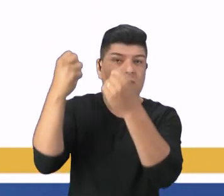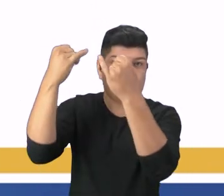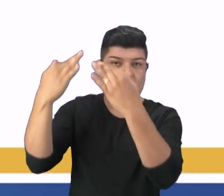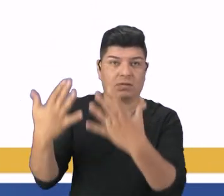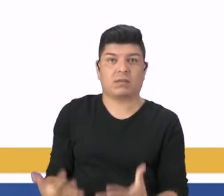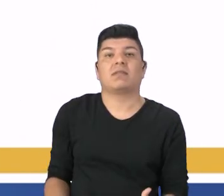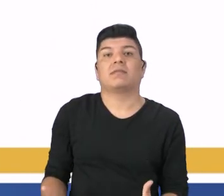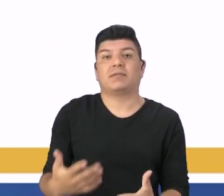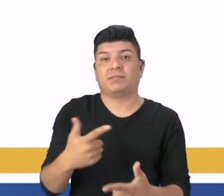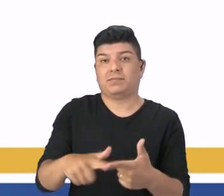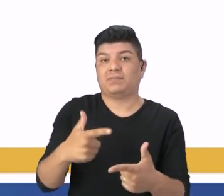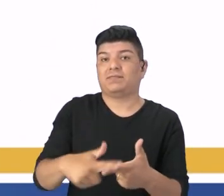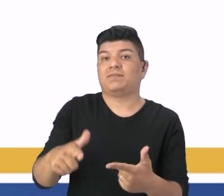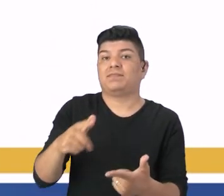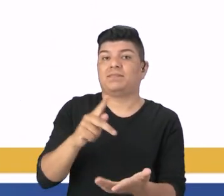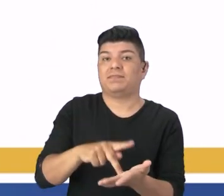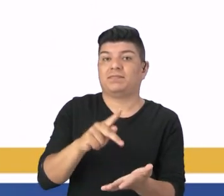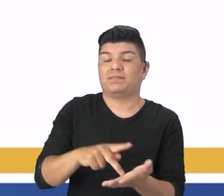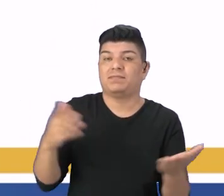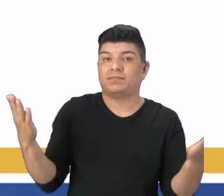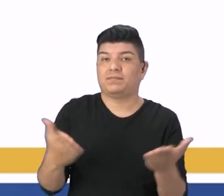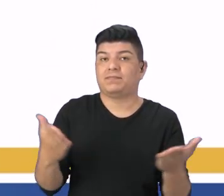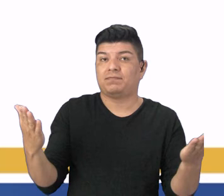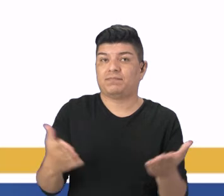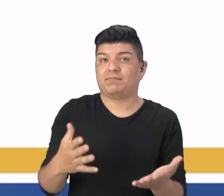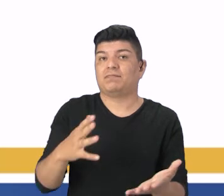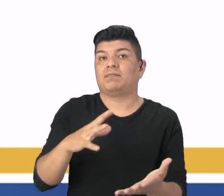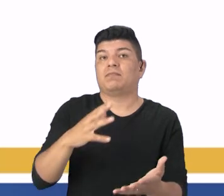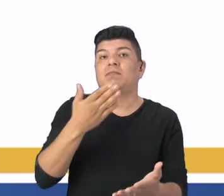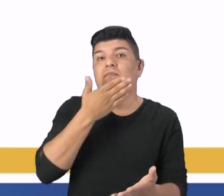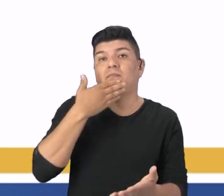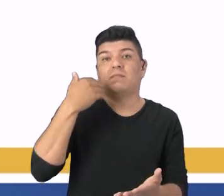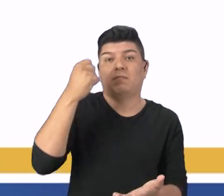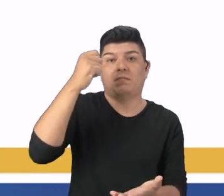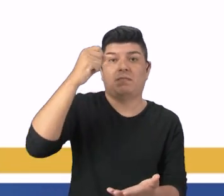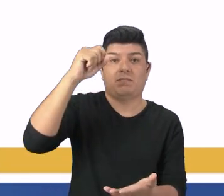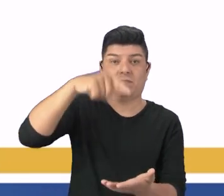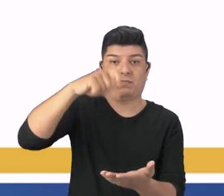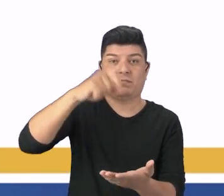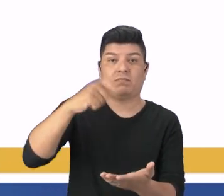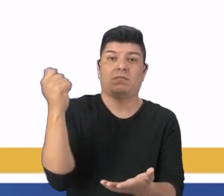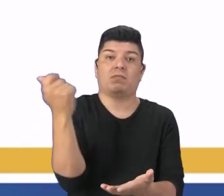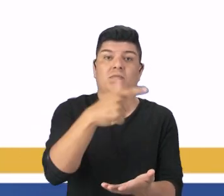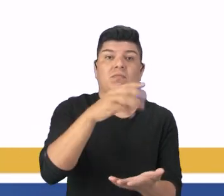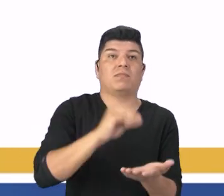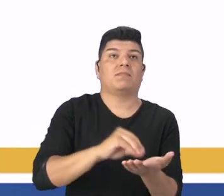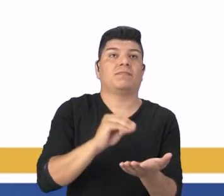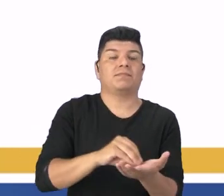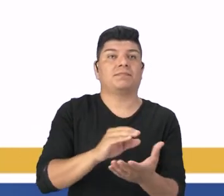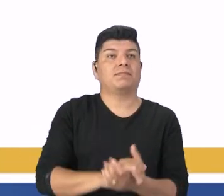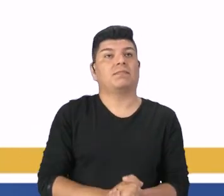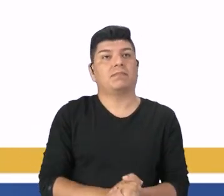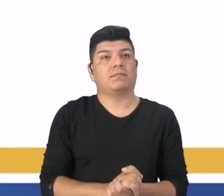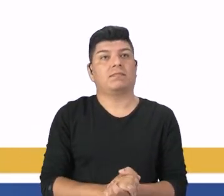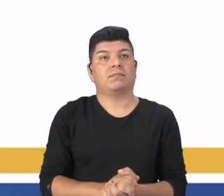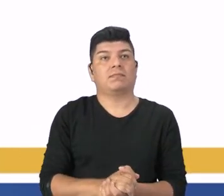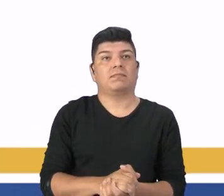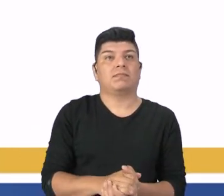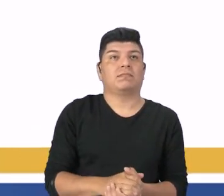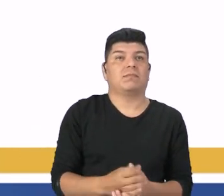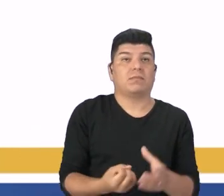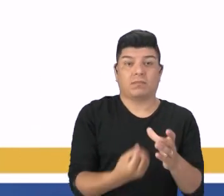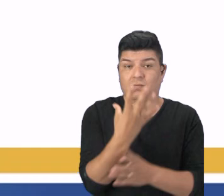explicando uma infeliz realidade no mundo de hoje, que é melhor sobrar do que faltar. Então isso aí está se referindo a quê? Letra A. A